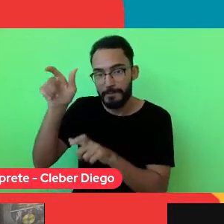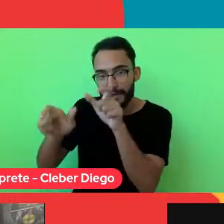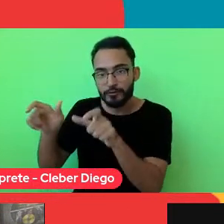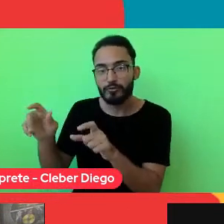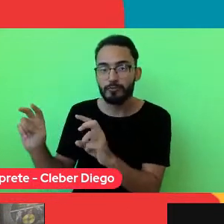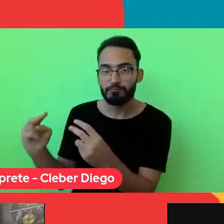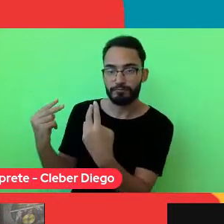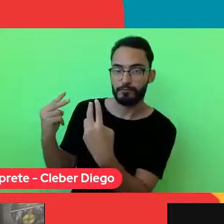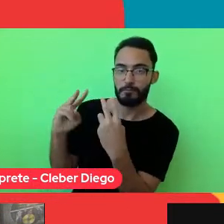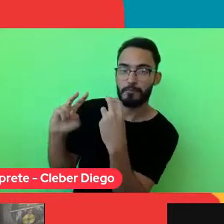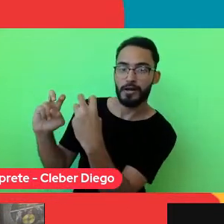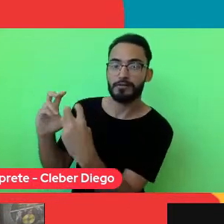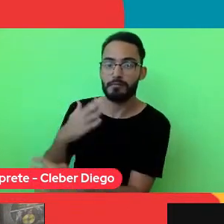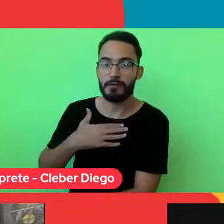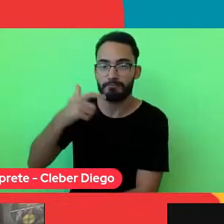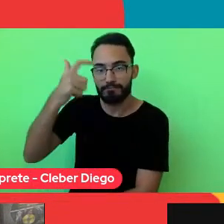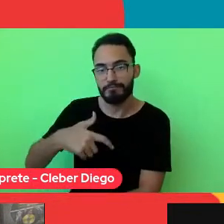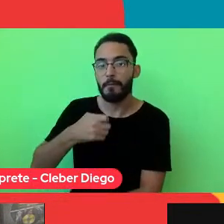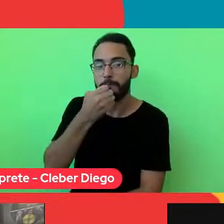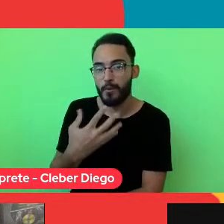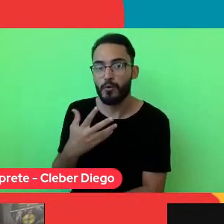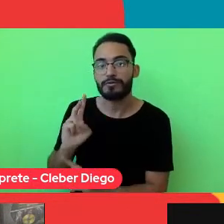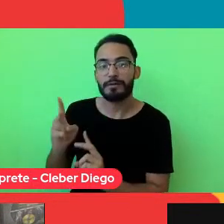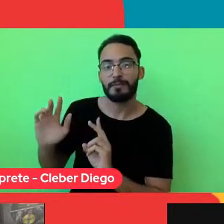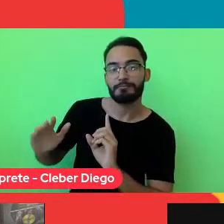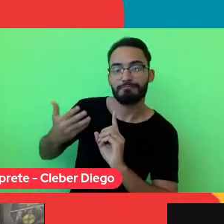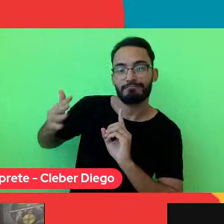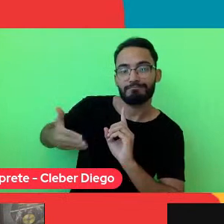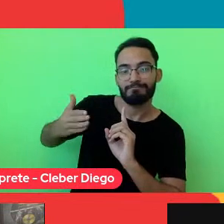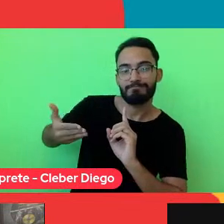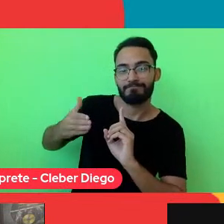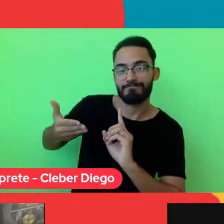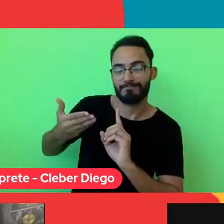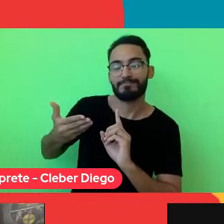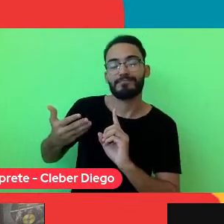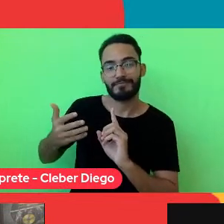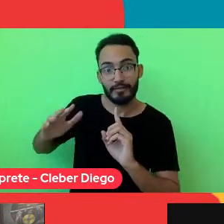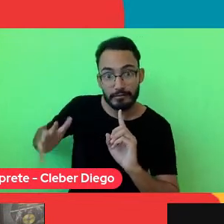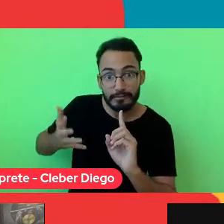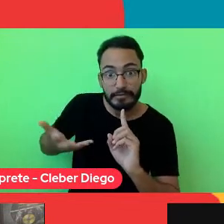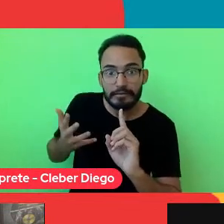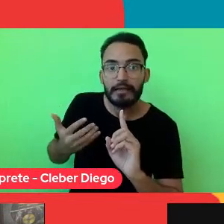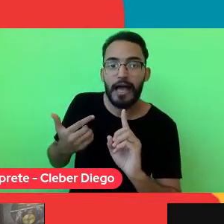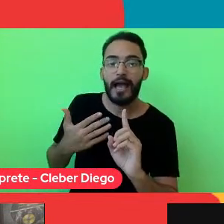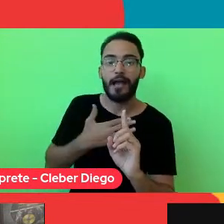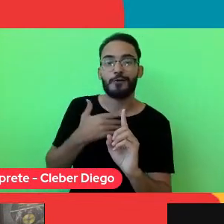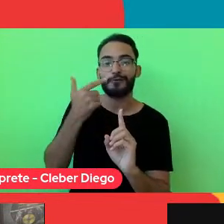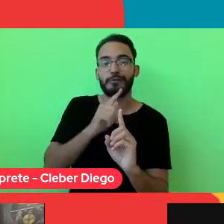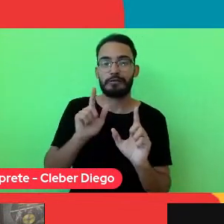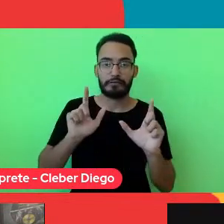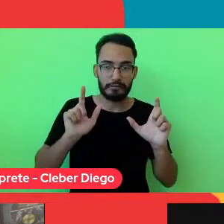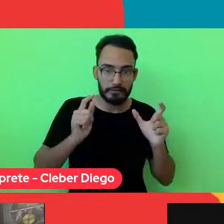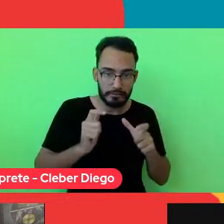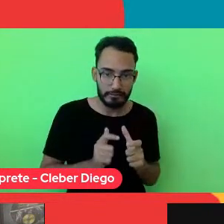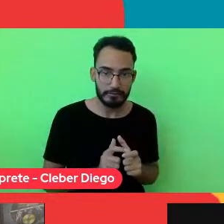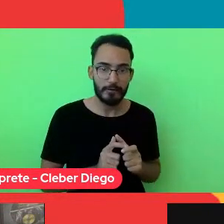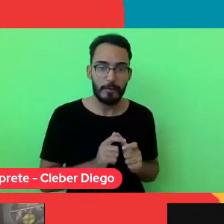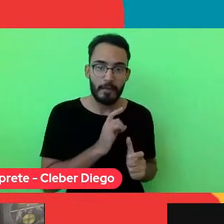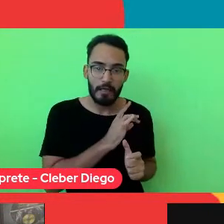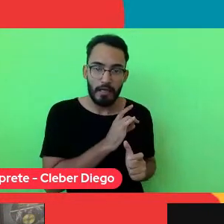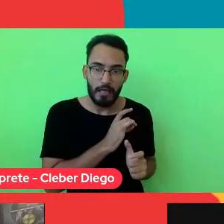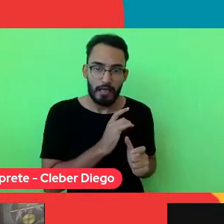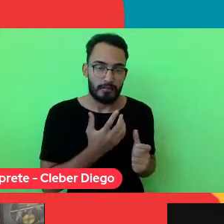tinha potencial e sempre me incentivaram muito. Então, isso me fez também diminuir as minhas inseguranças